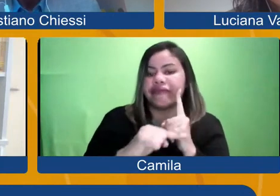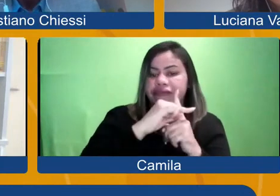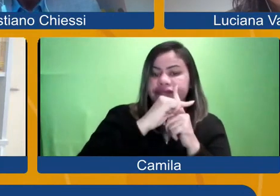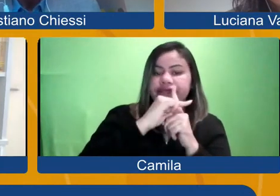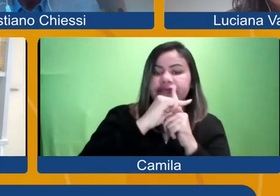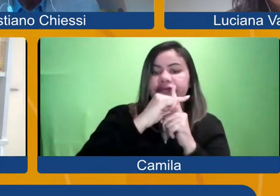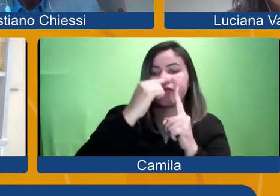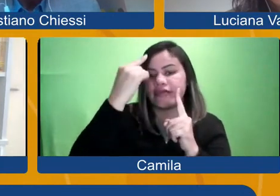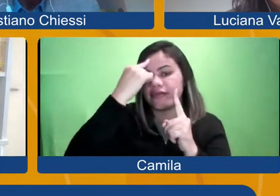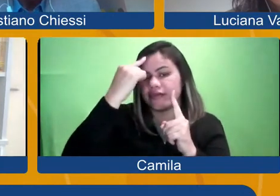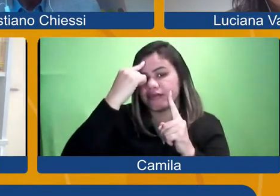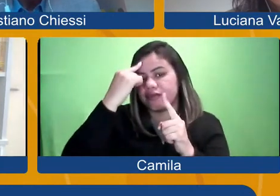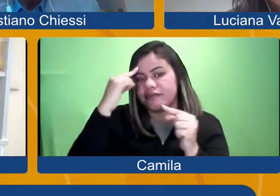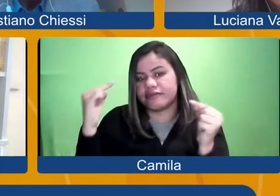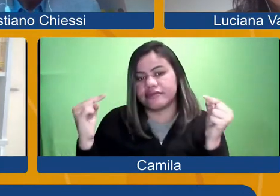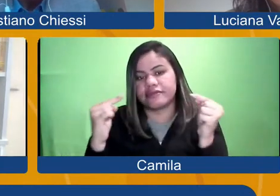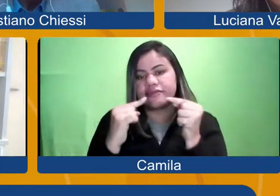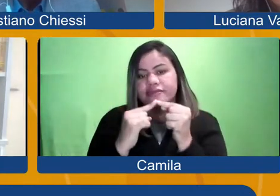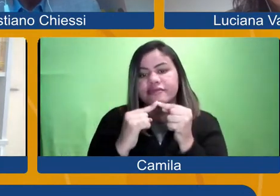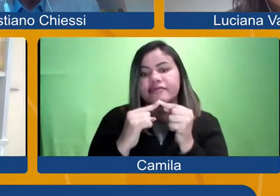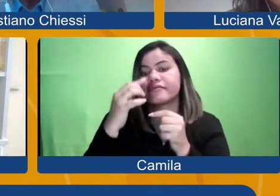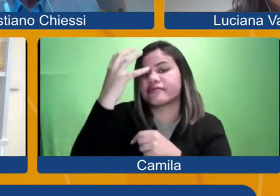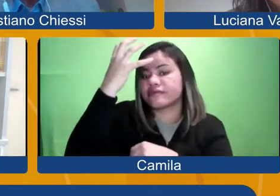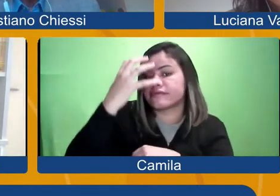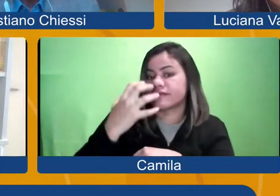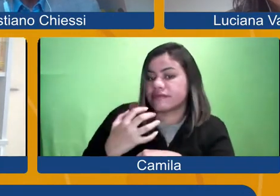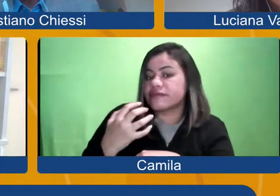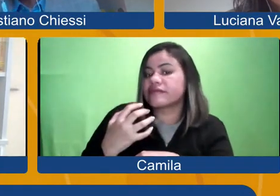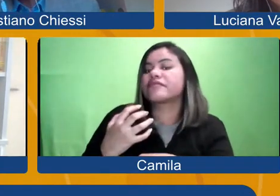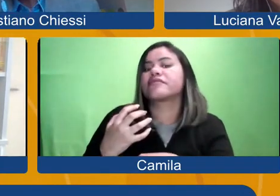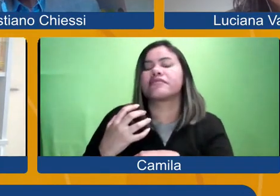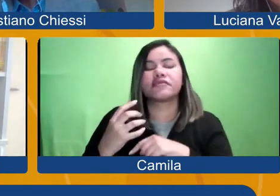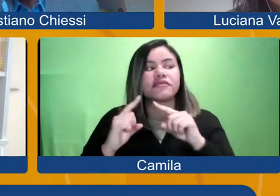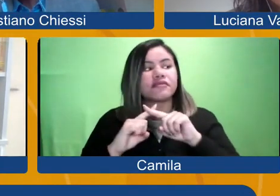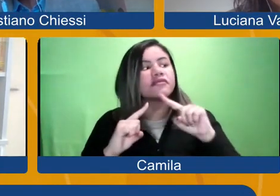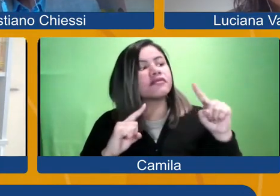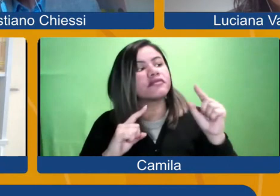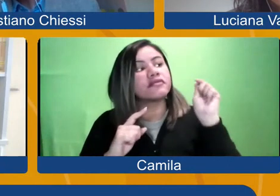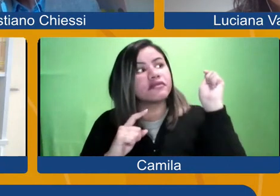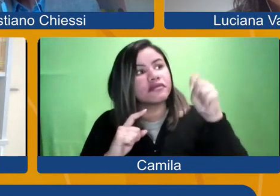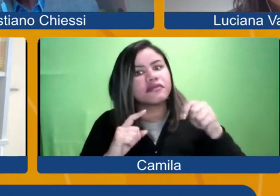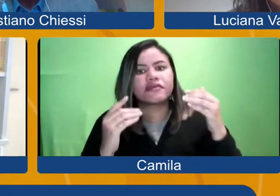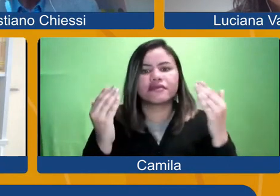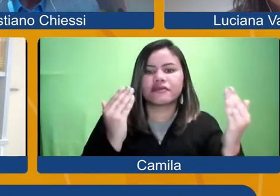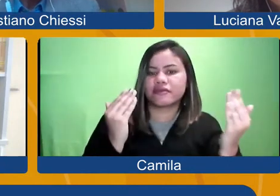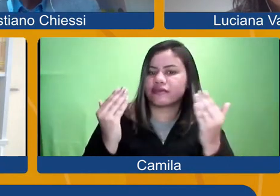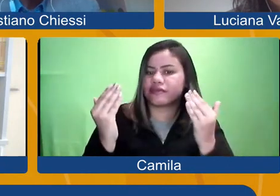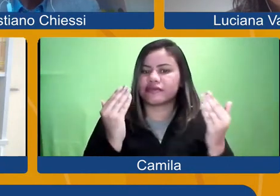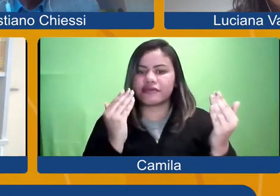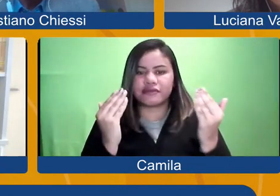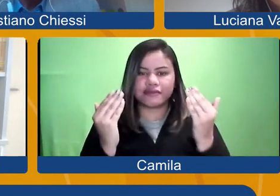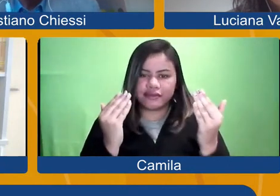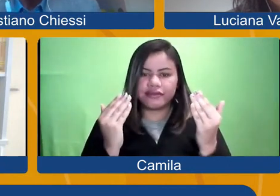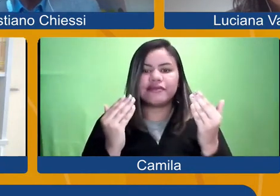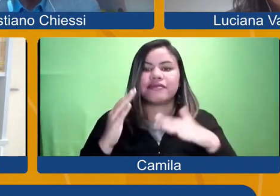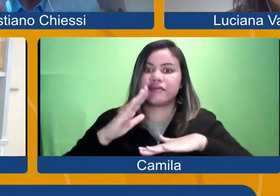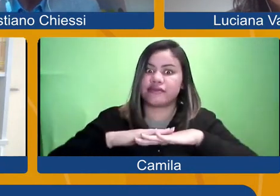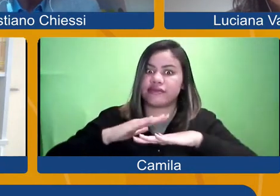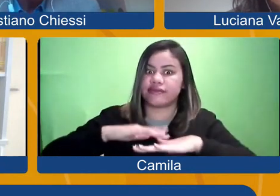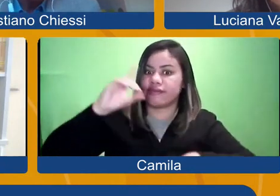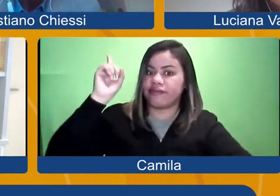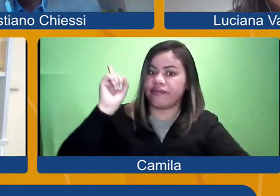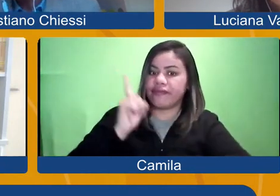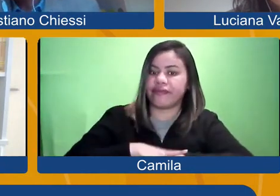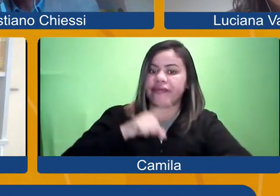considera a enorme seriedade do problema e nos leva à ação imediata. Nós temos